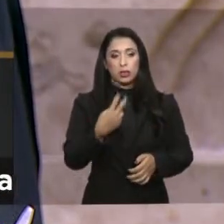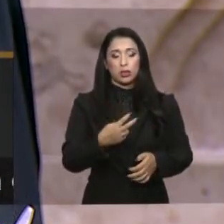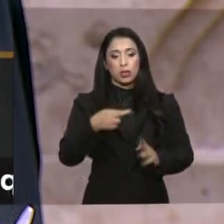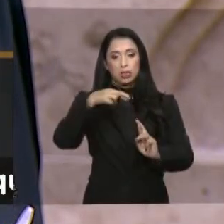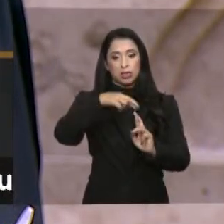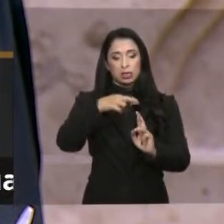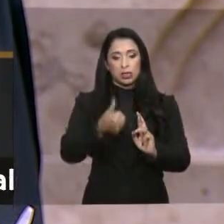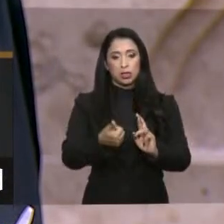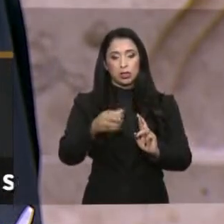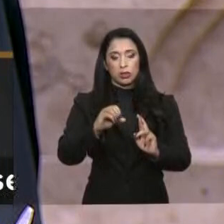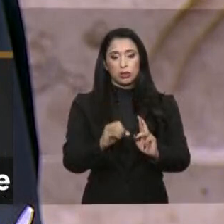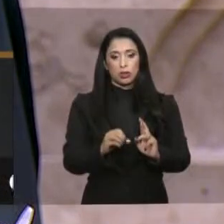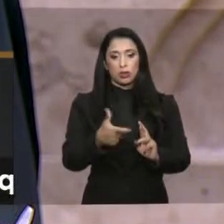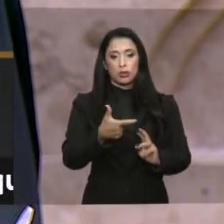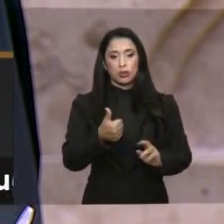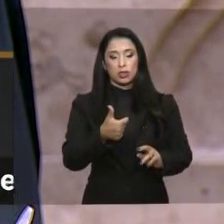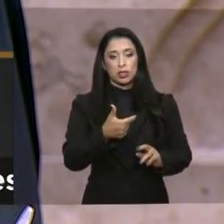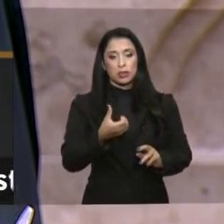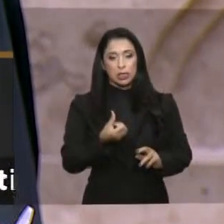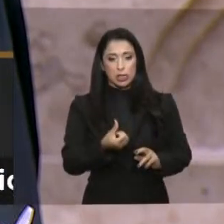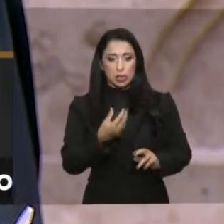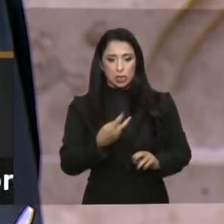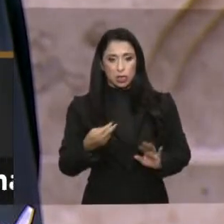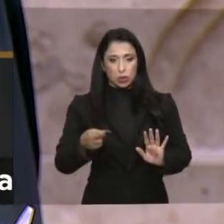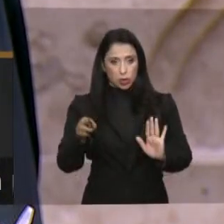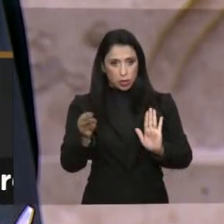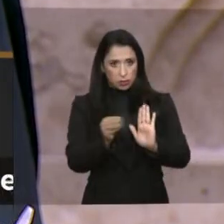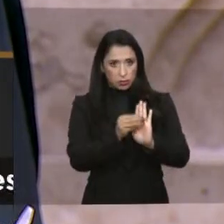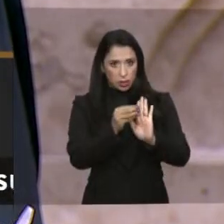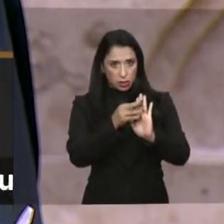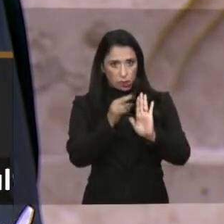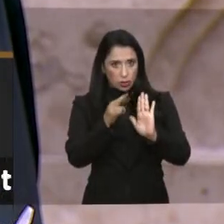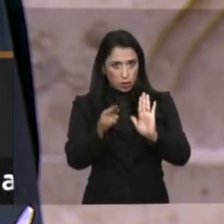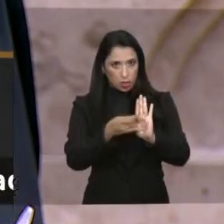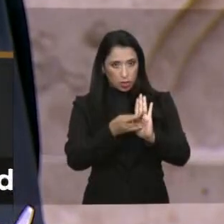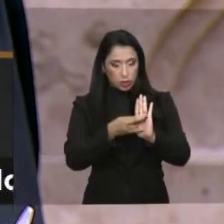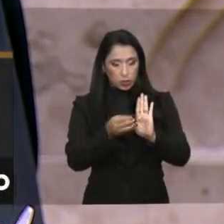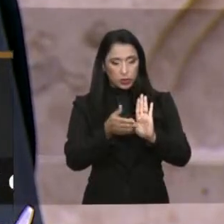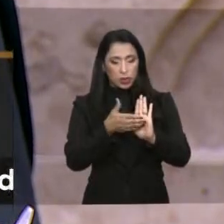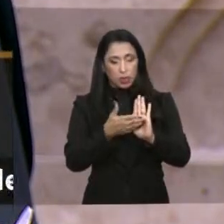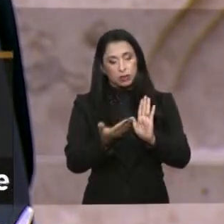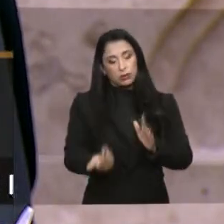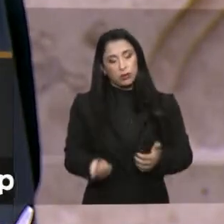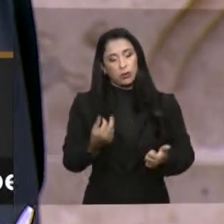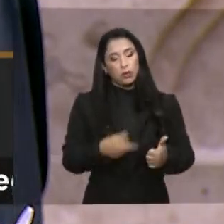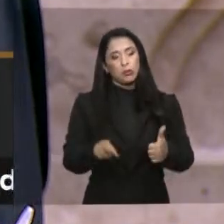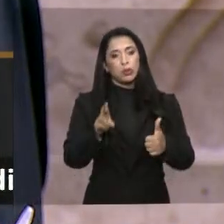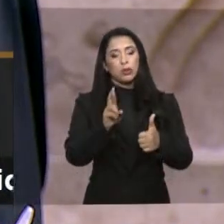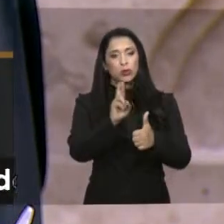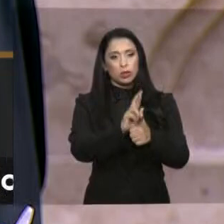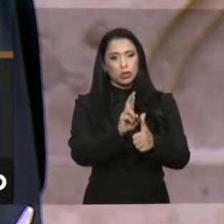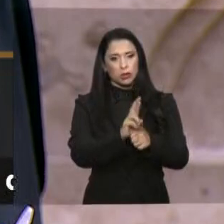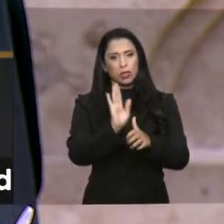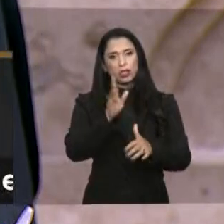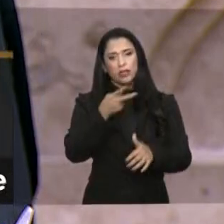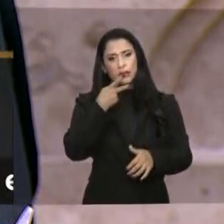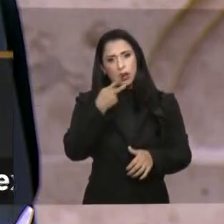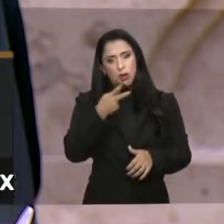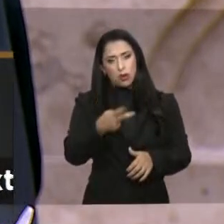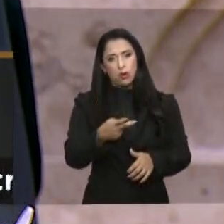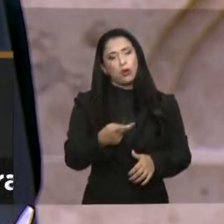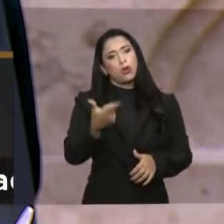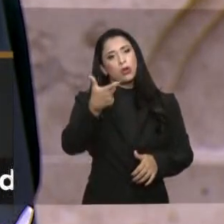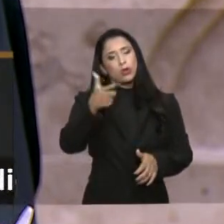e 262 do Regimento Interno. Todavia, como a Procuradoria já se manifestou em outras ações